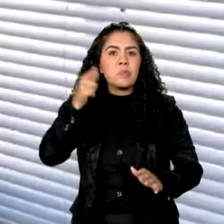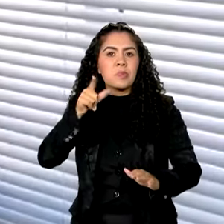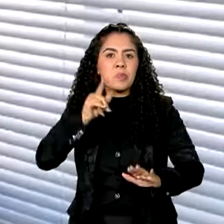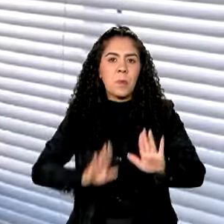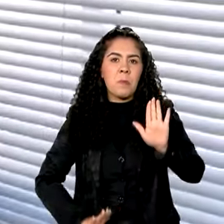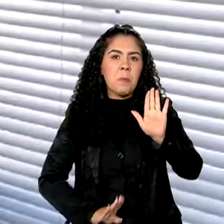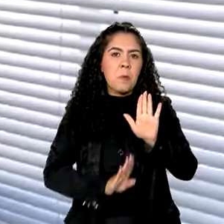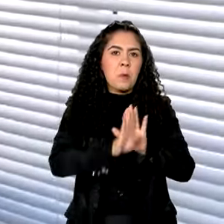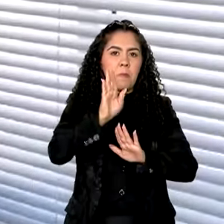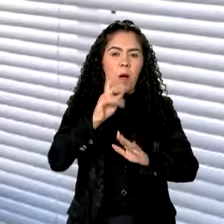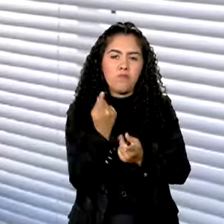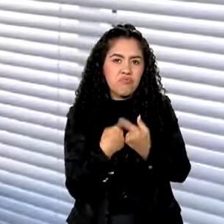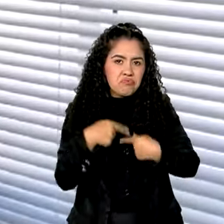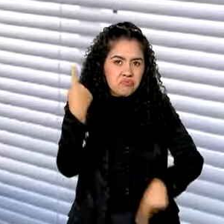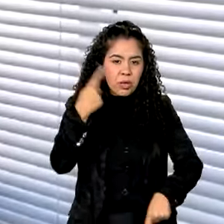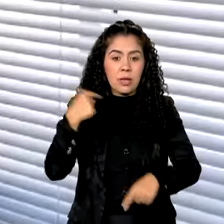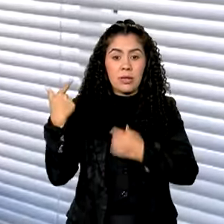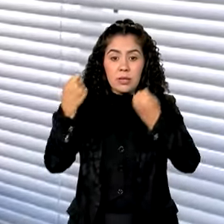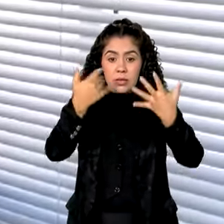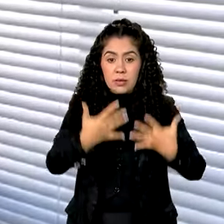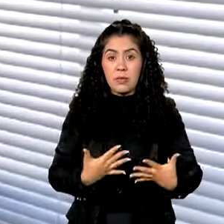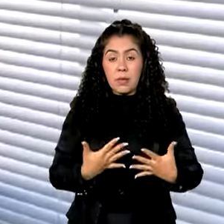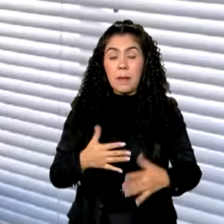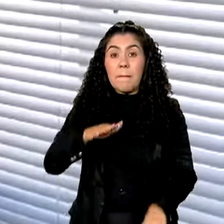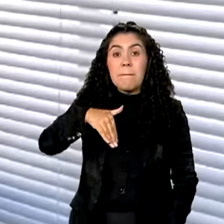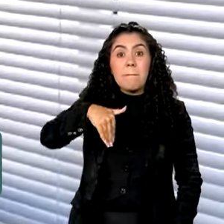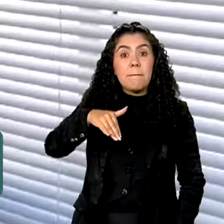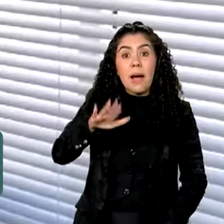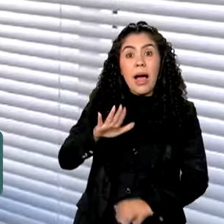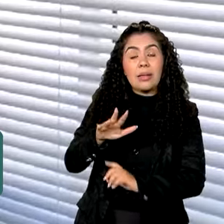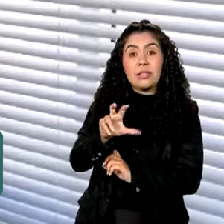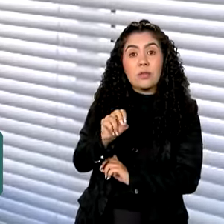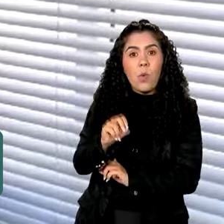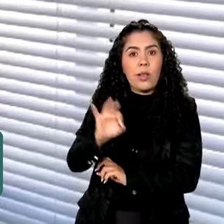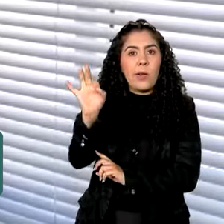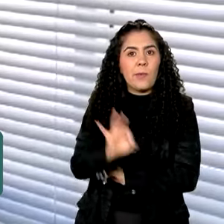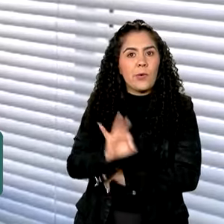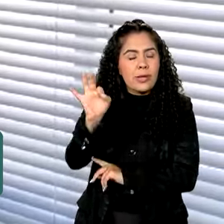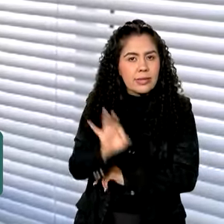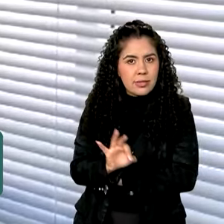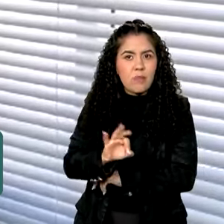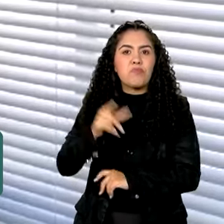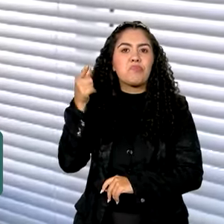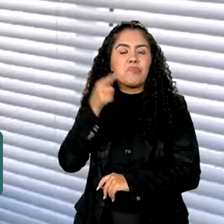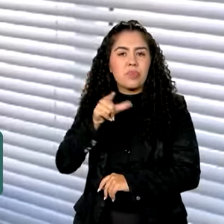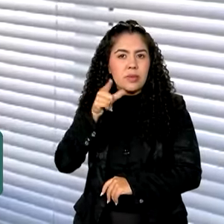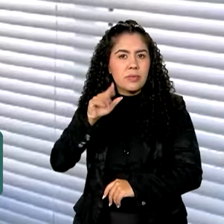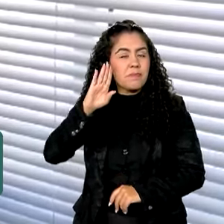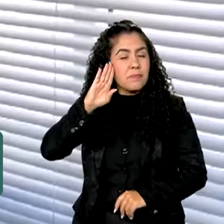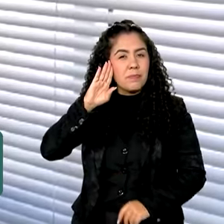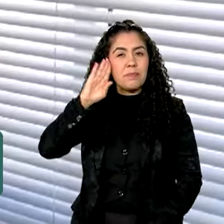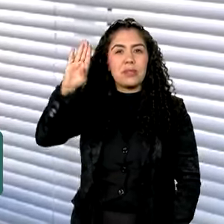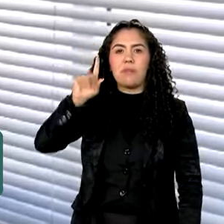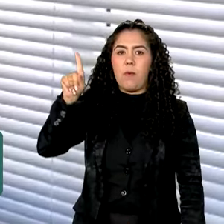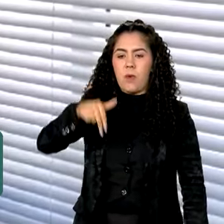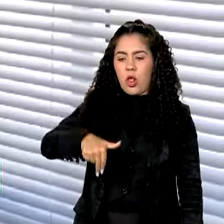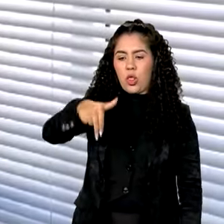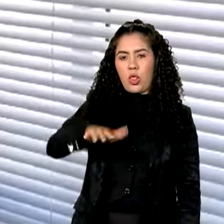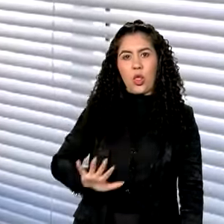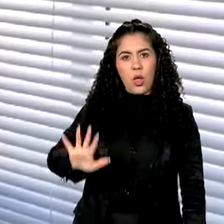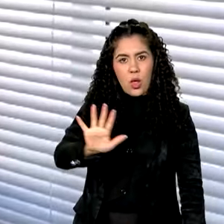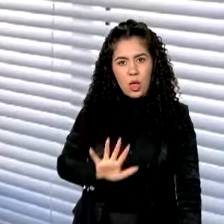Mais da metade, ou seja, mais de 4,8 milhões, vêm da região Nordeste. Isso